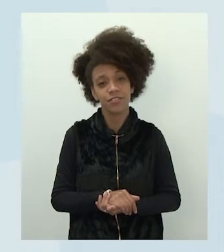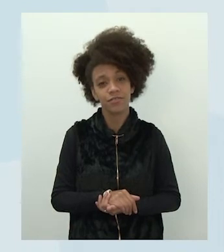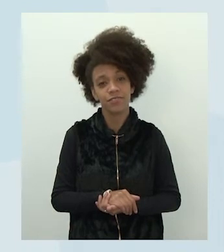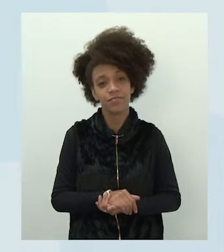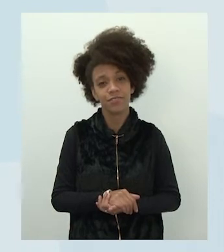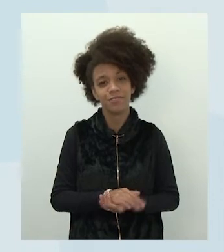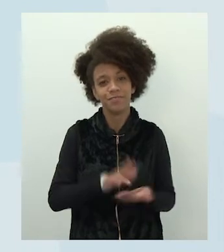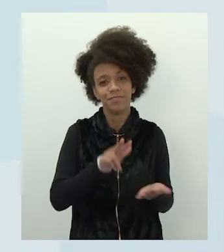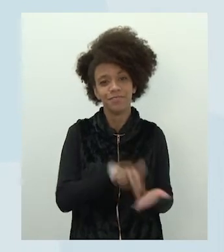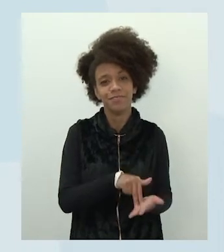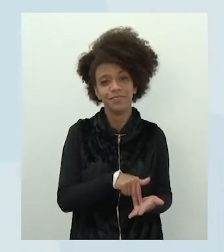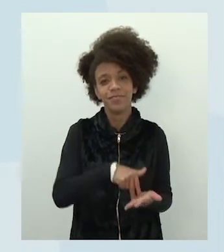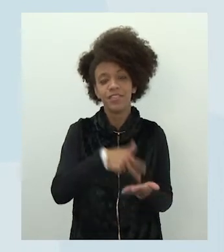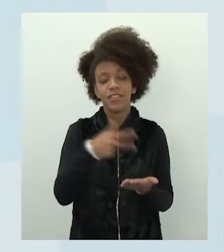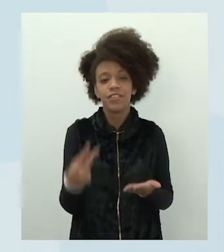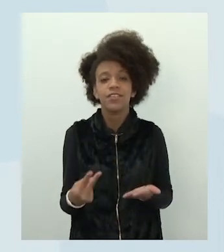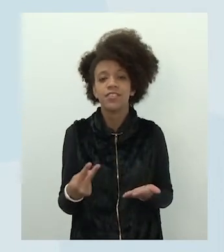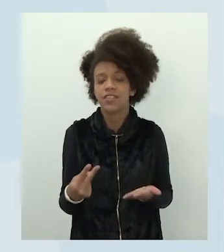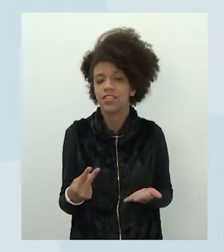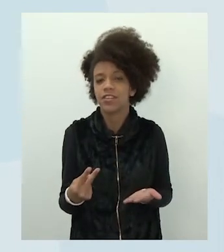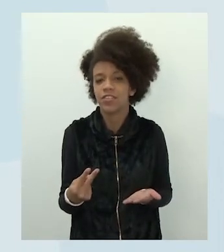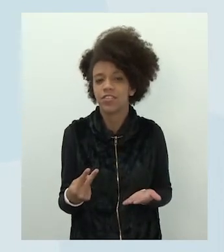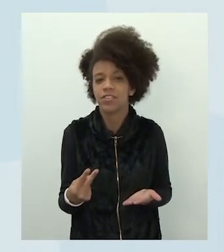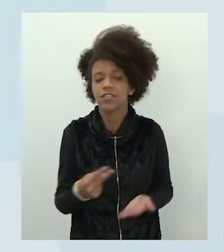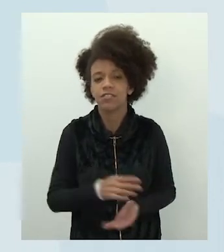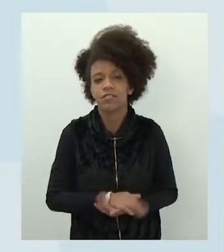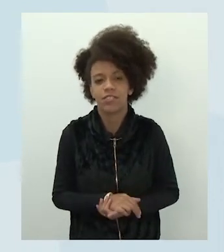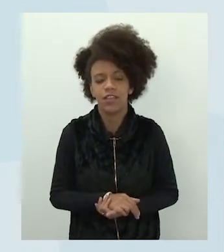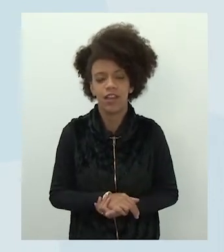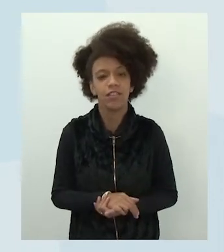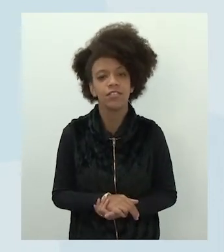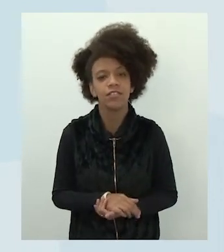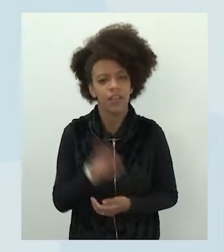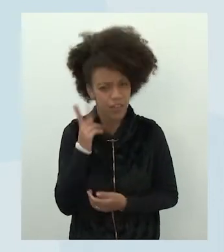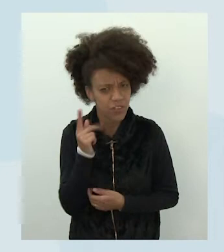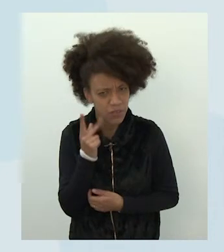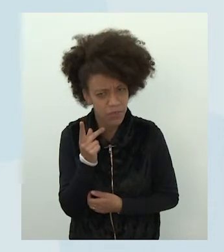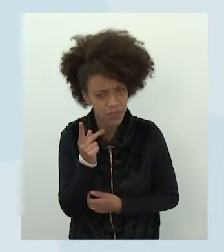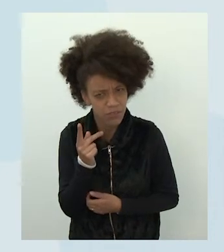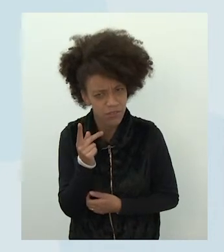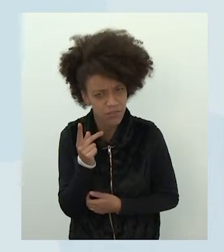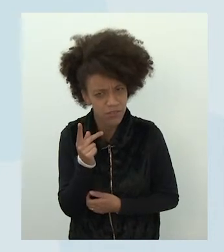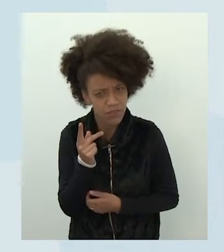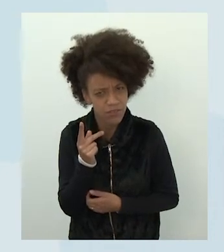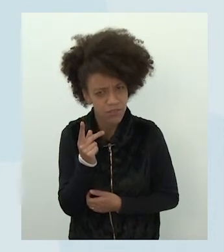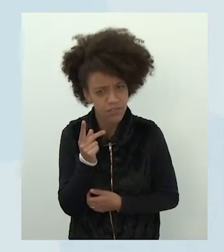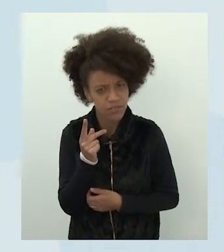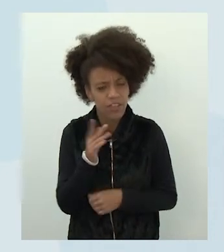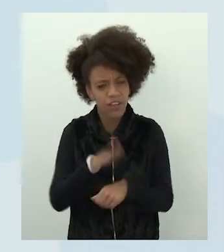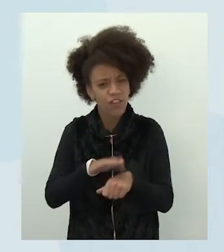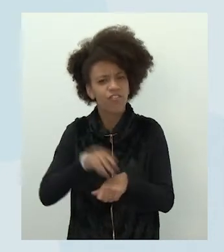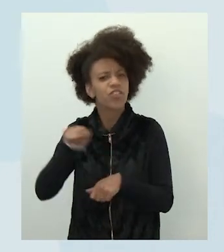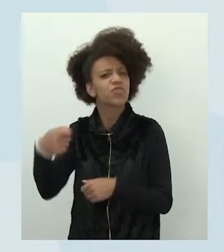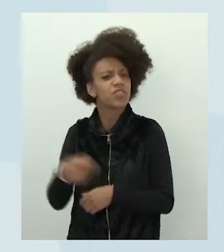Cair é normal. É normal, gente? Carmen, faz um sinalzinho para mim.